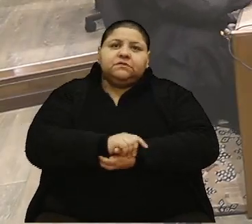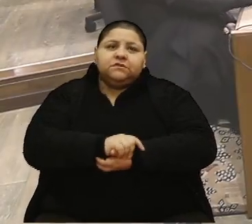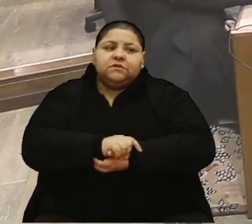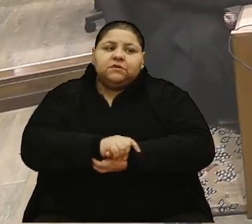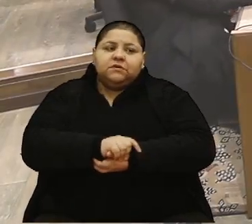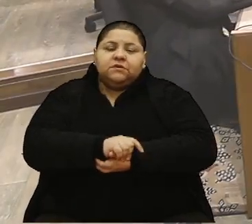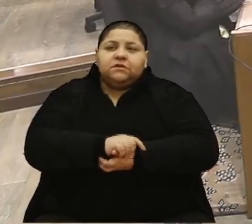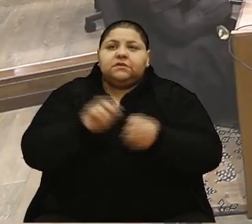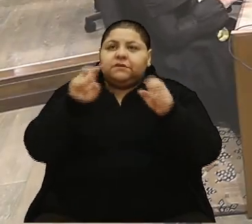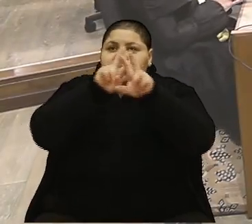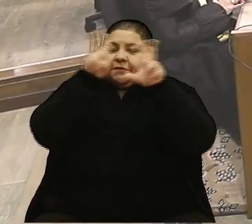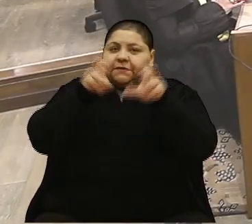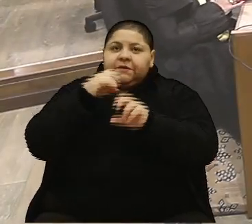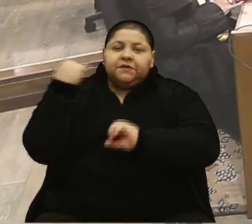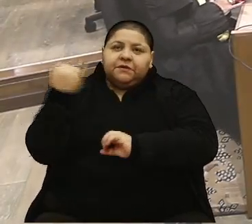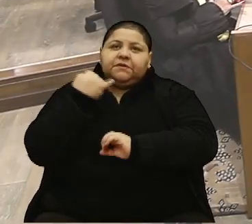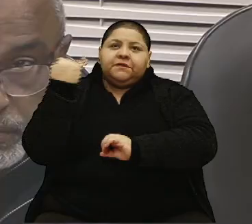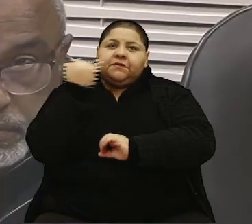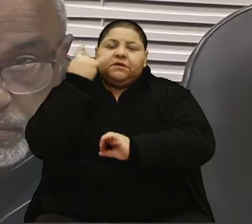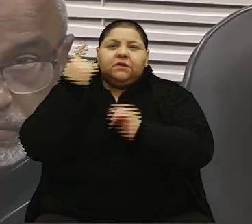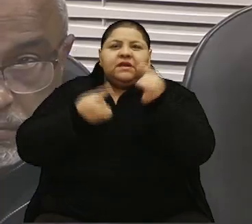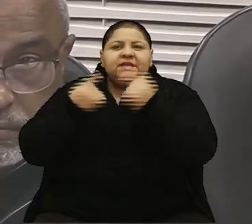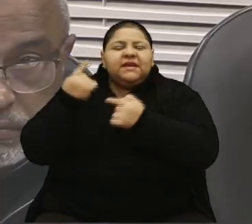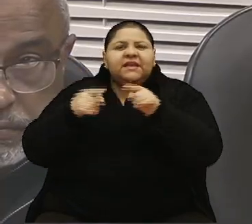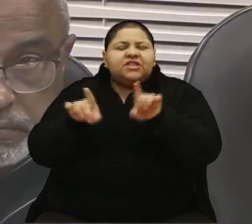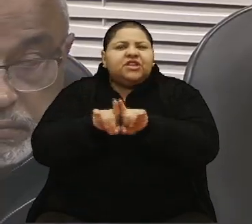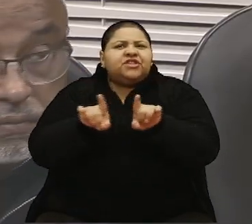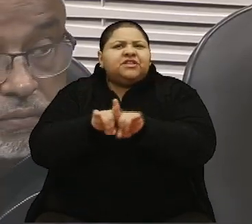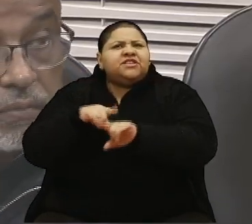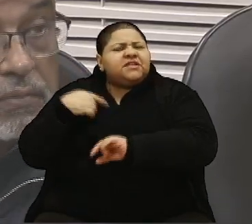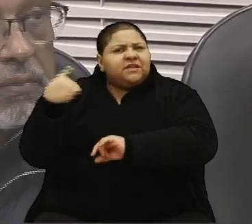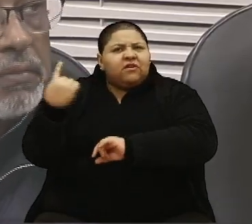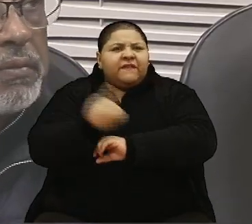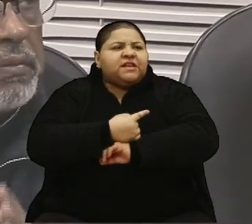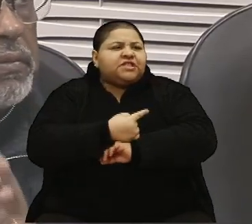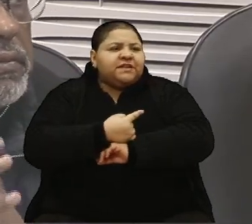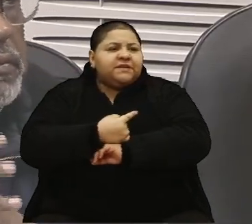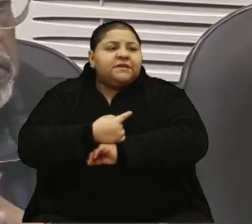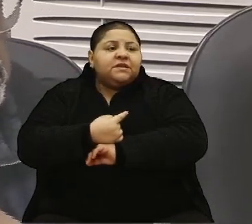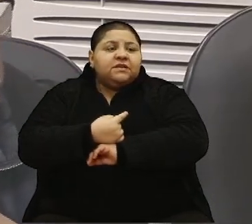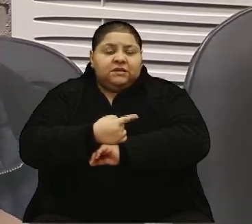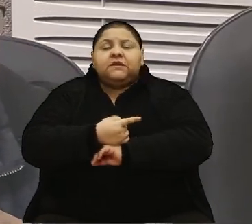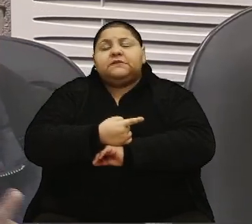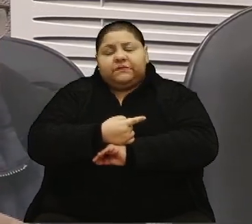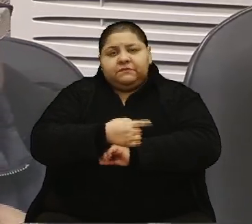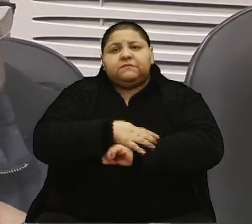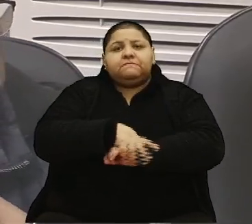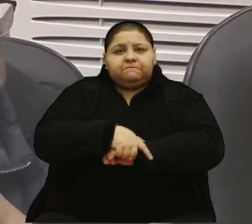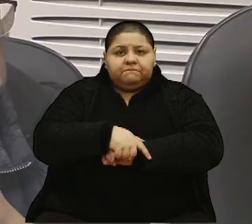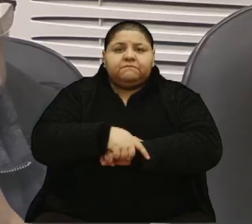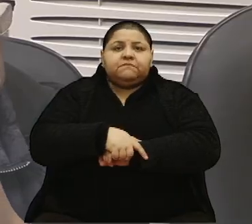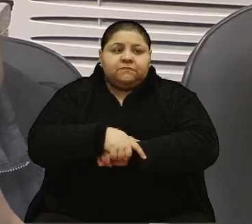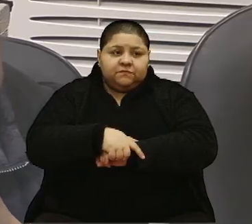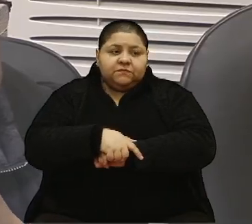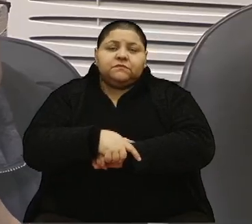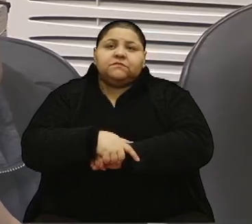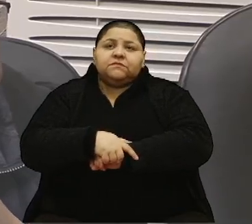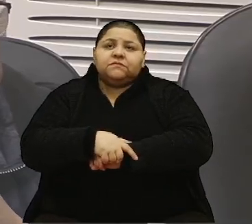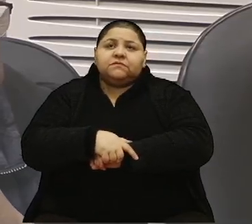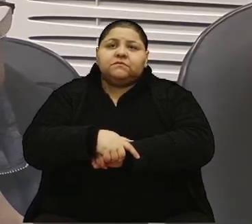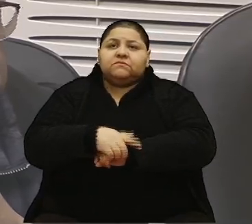É um tema de extrema importância esse debate e voto sim favorável a esse requerimento. Como eu reforço,